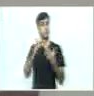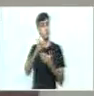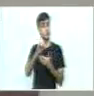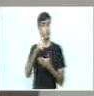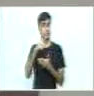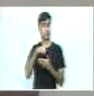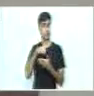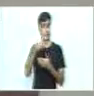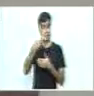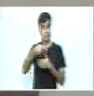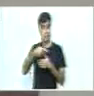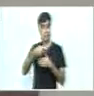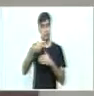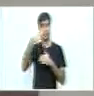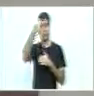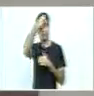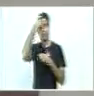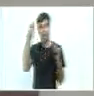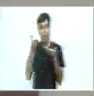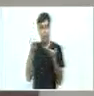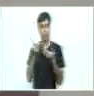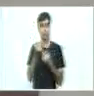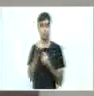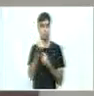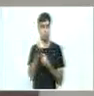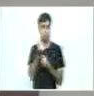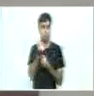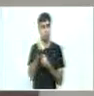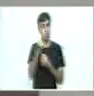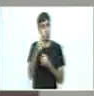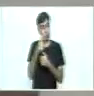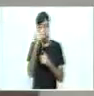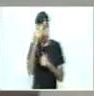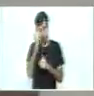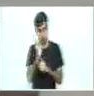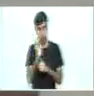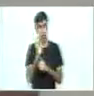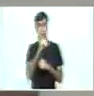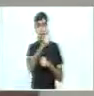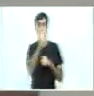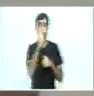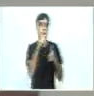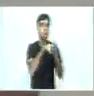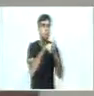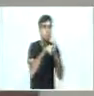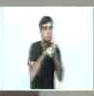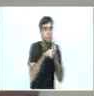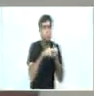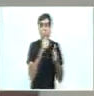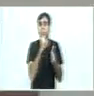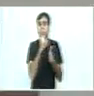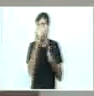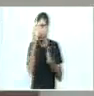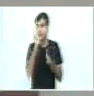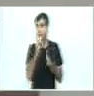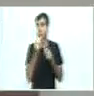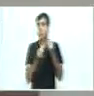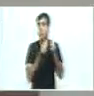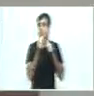que o município ele não tem condição financeira, pelo menos ainda não avaliado, porque o impacto financeiro